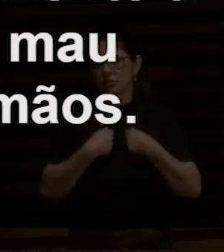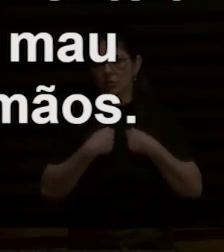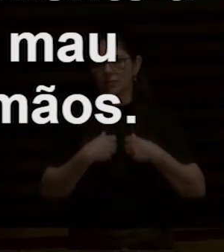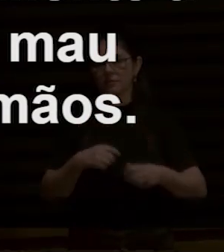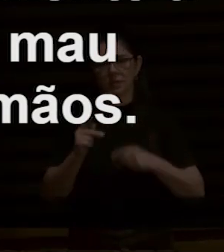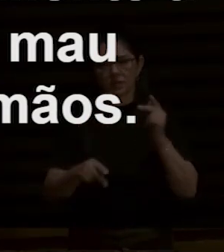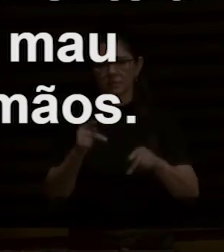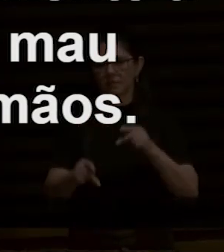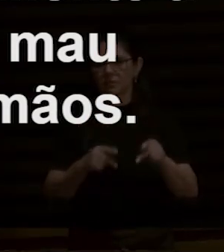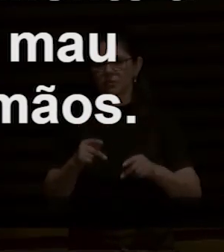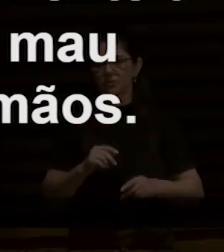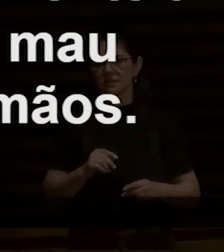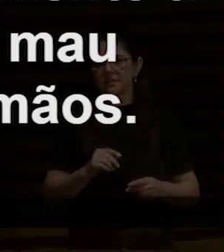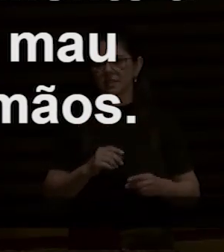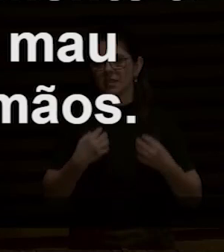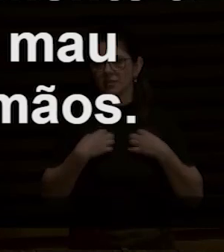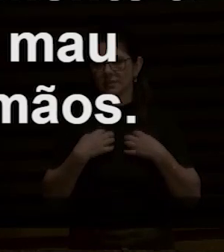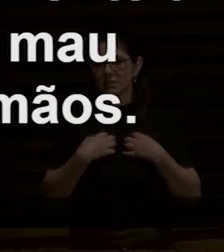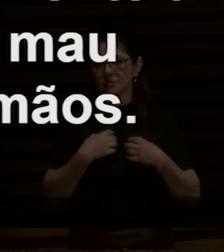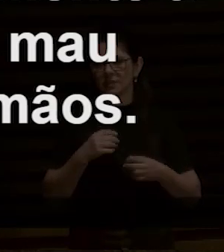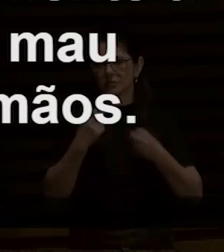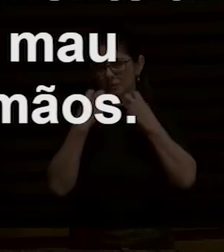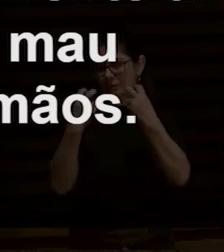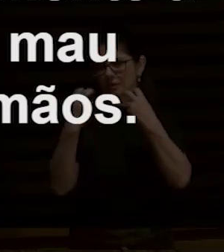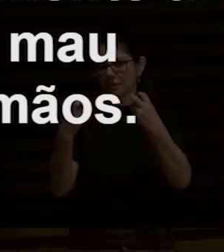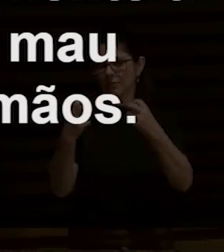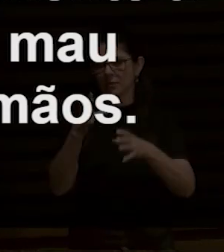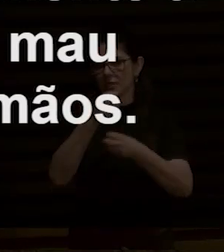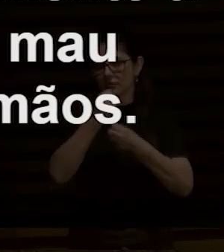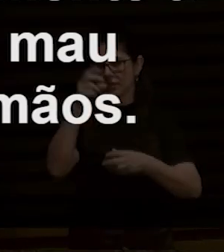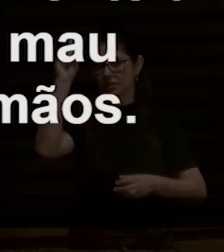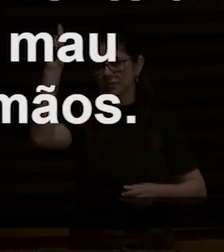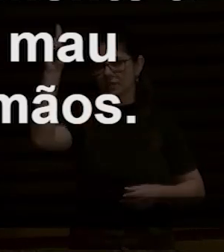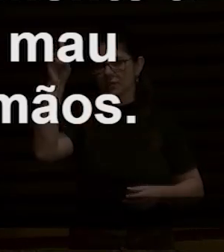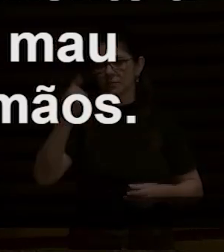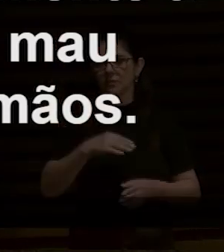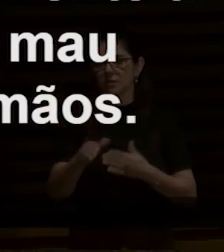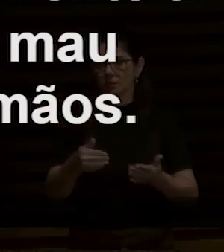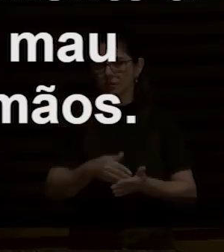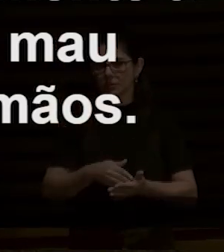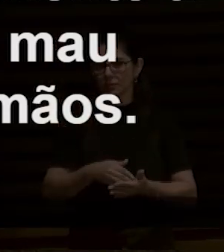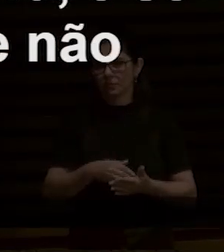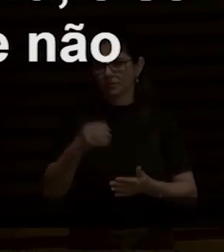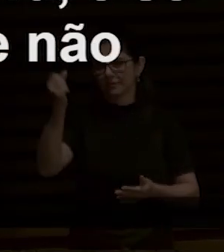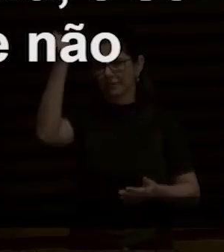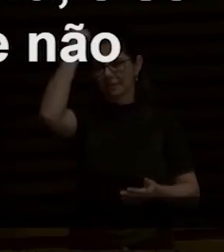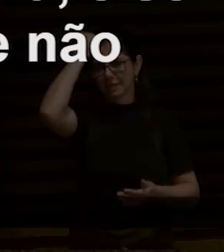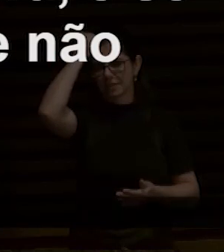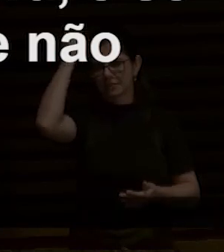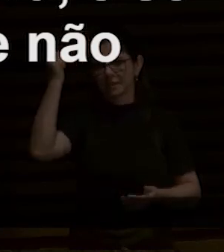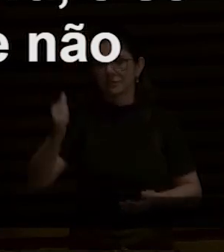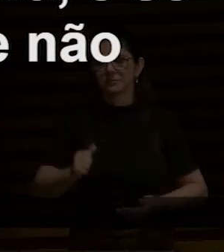fortemente a Deus, e se converterão cada um do seu mau caminho e da violência que há nas suas mãos.